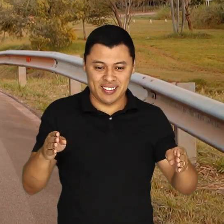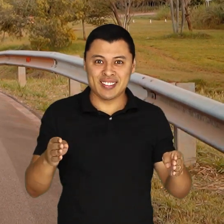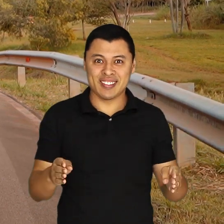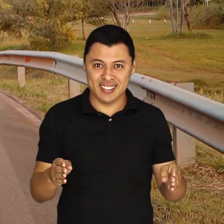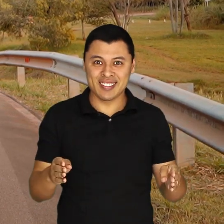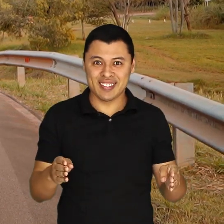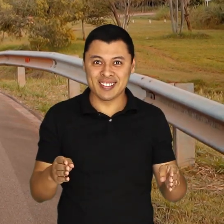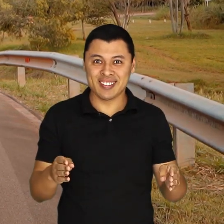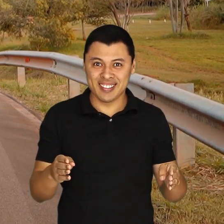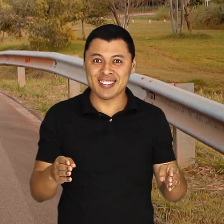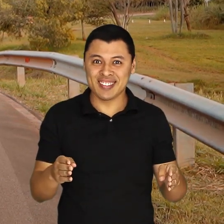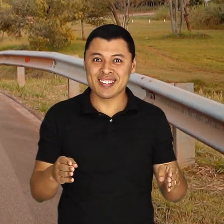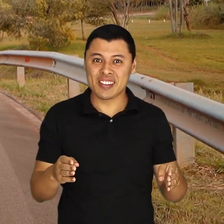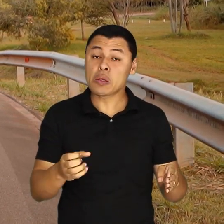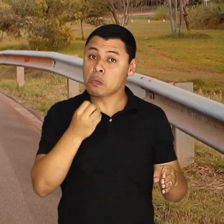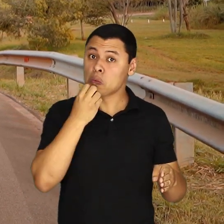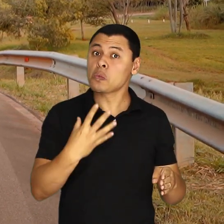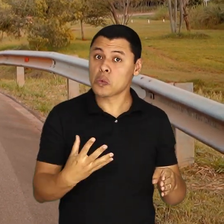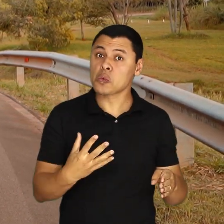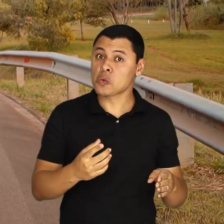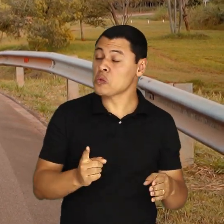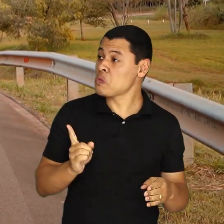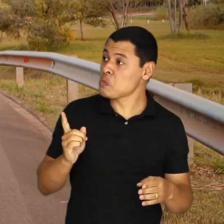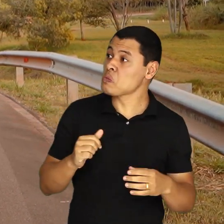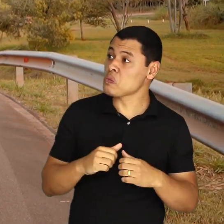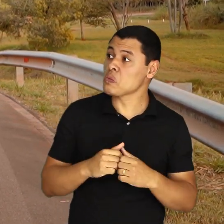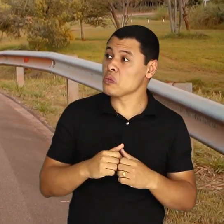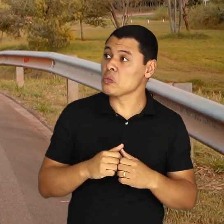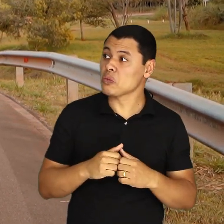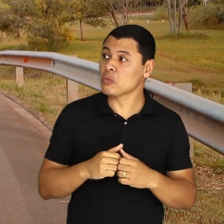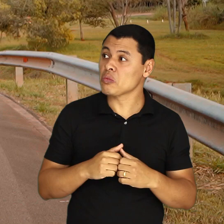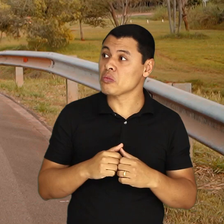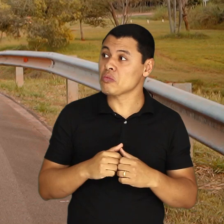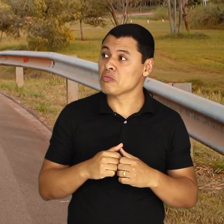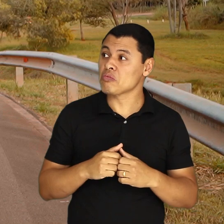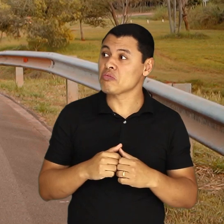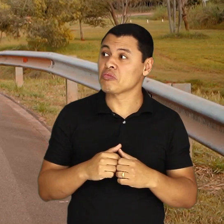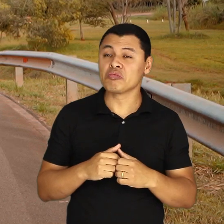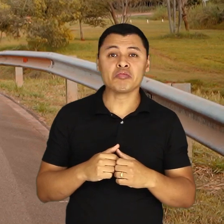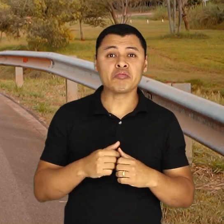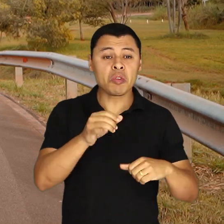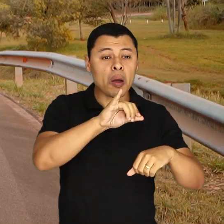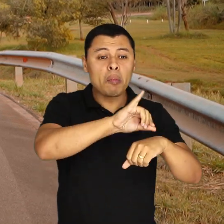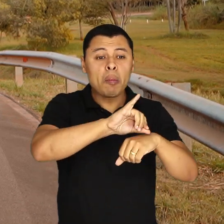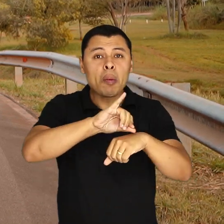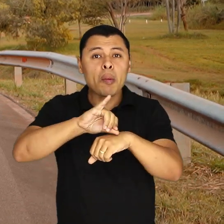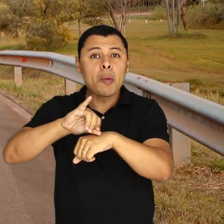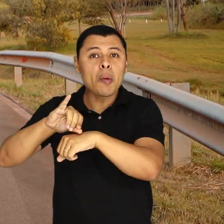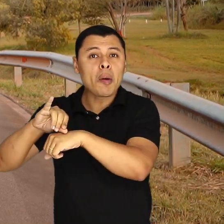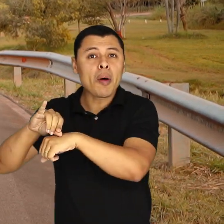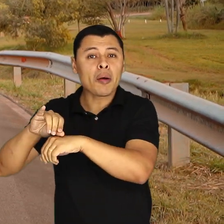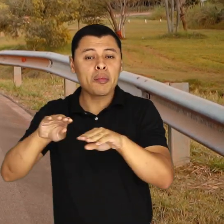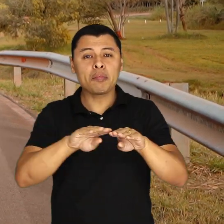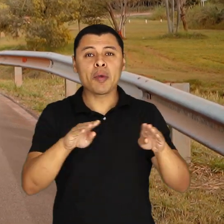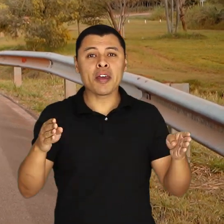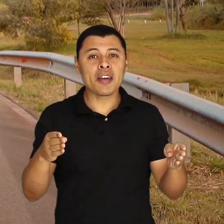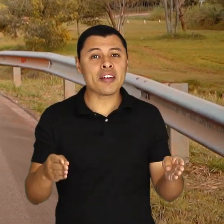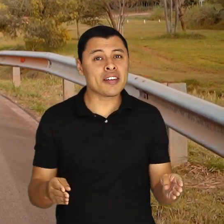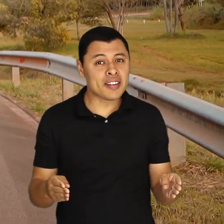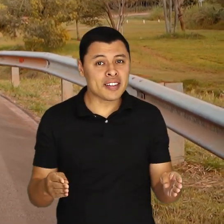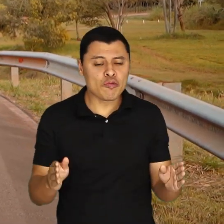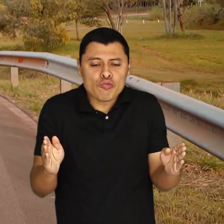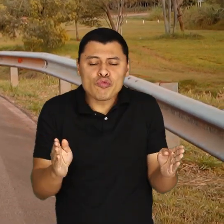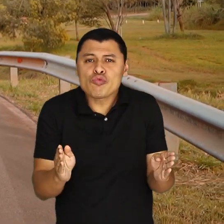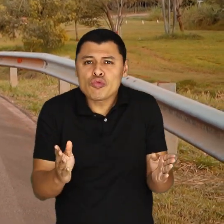aí destravando esses caras aqui, que inclusive eu acabei de destravar, você consegue fazer uso de uma pequena